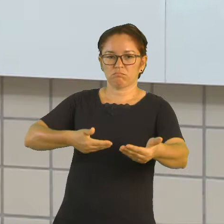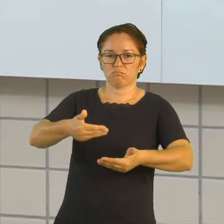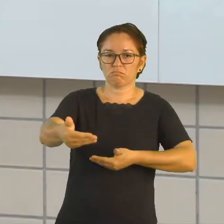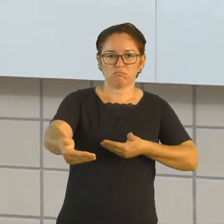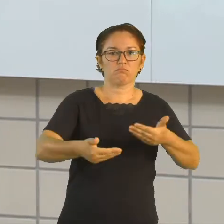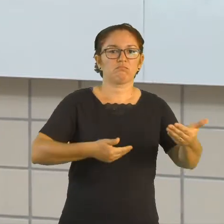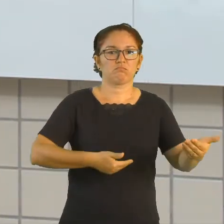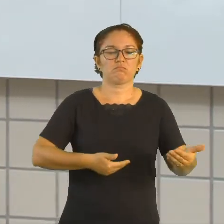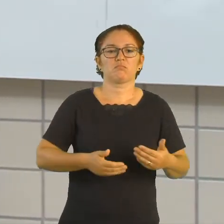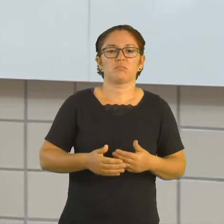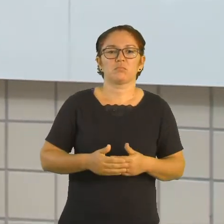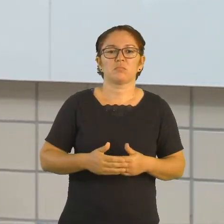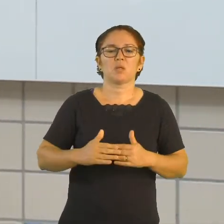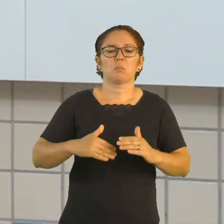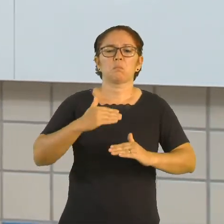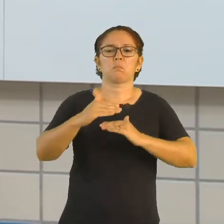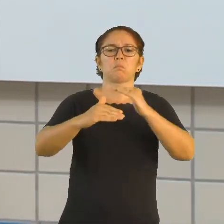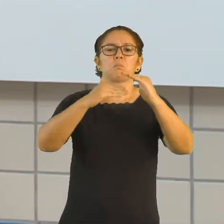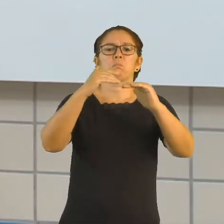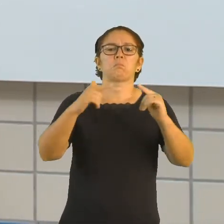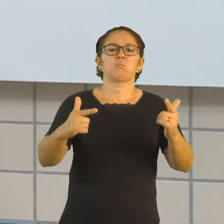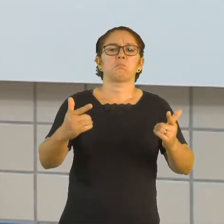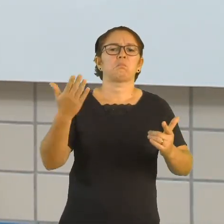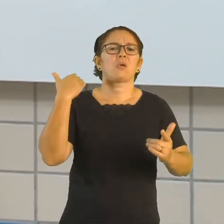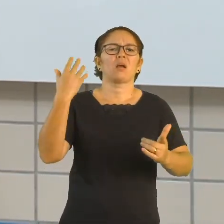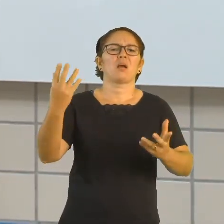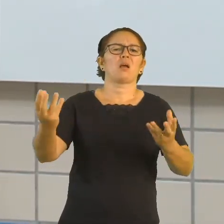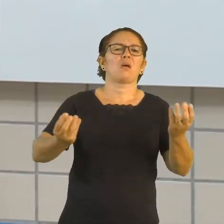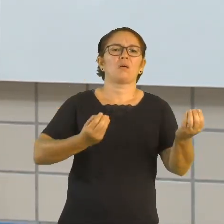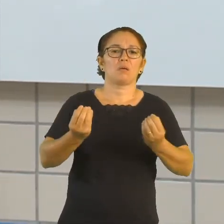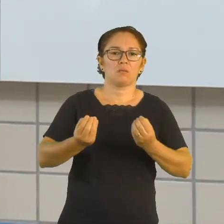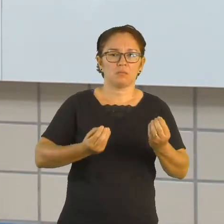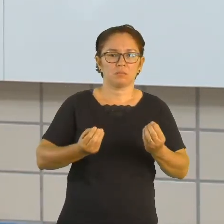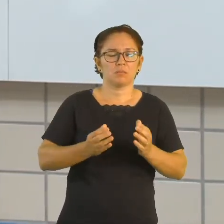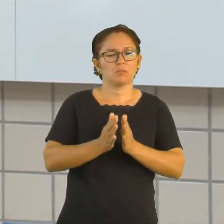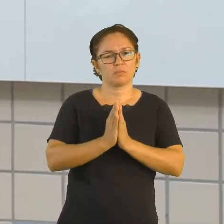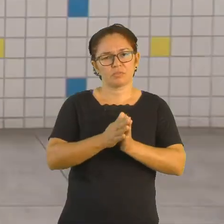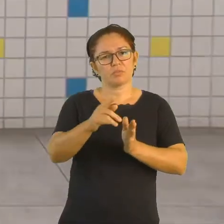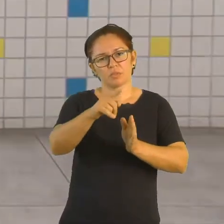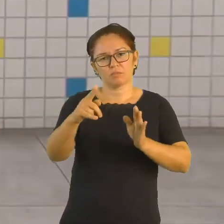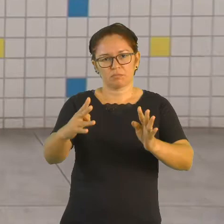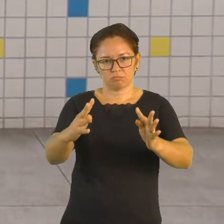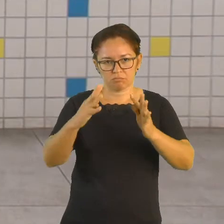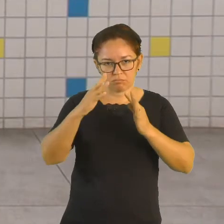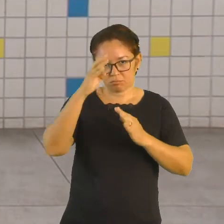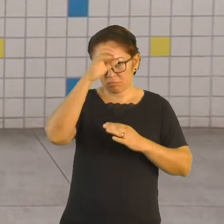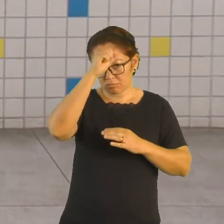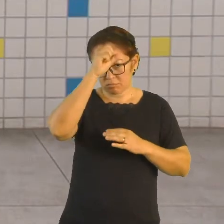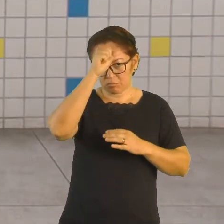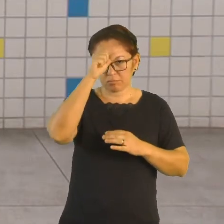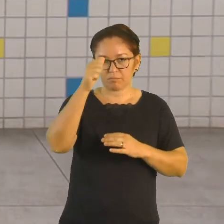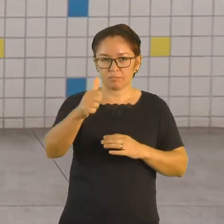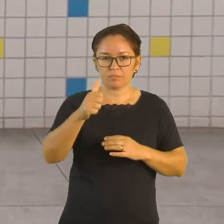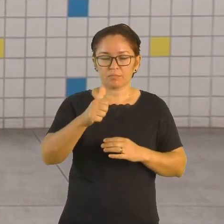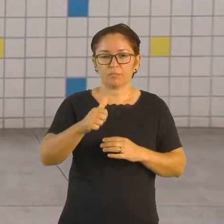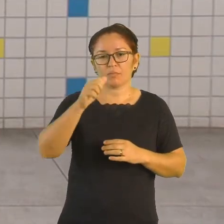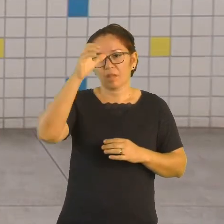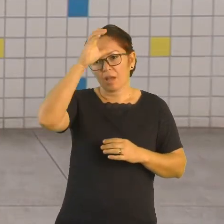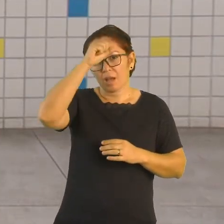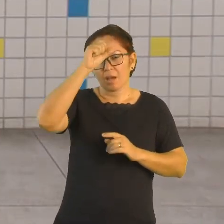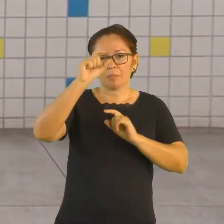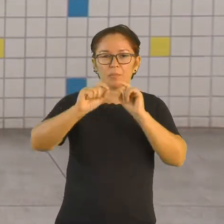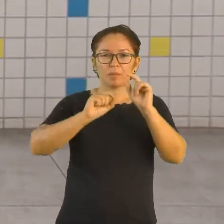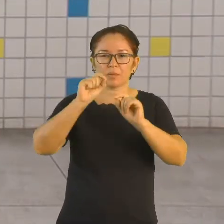aula, eu gostaria que vocês prestassem muito atenção. Nesta aula, vamos aprender sobre a